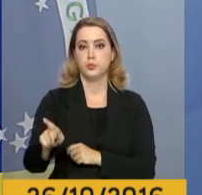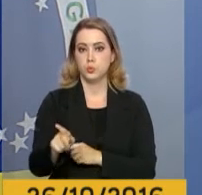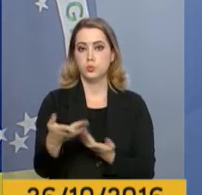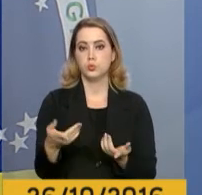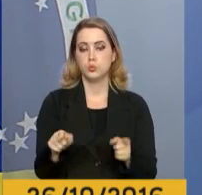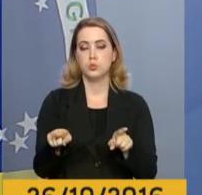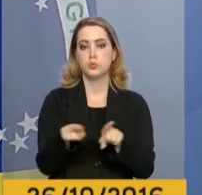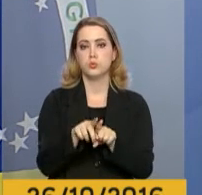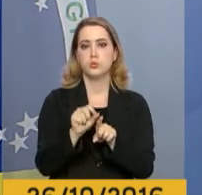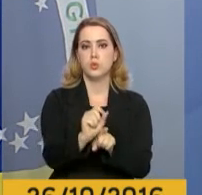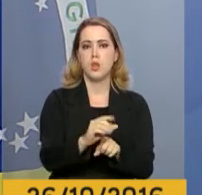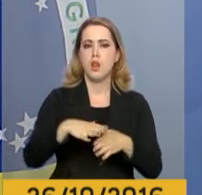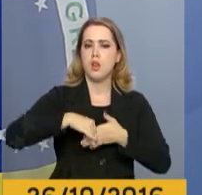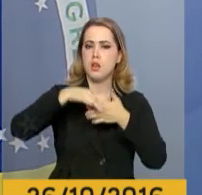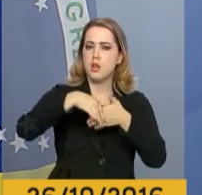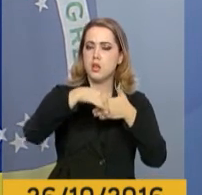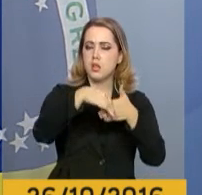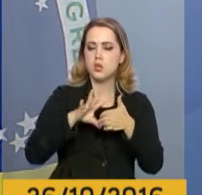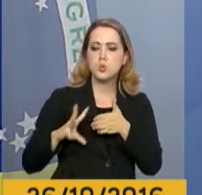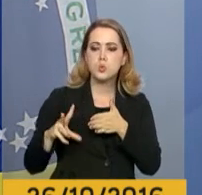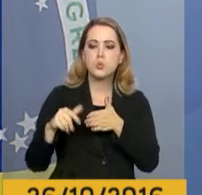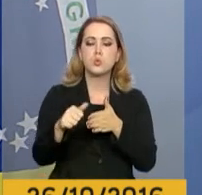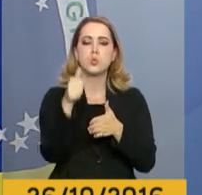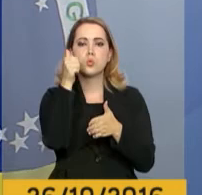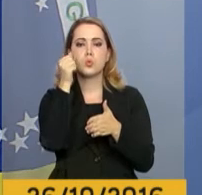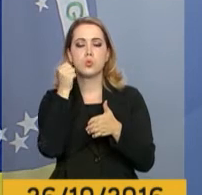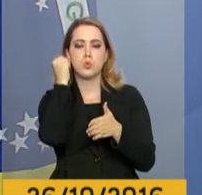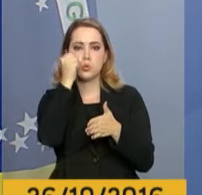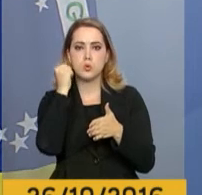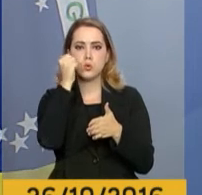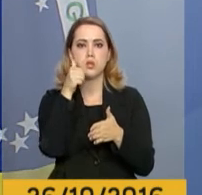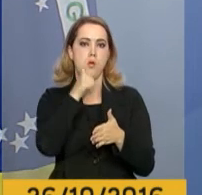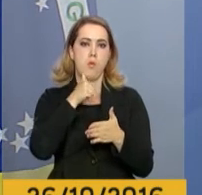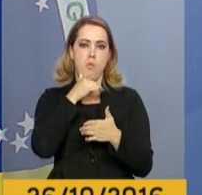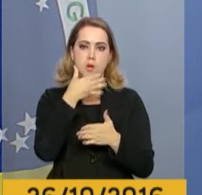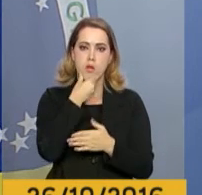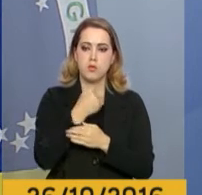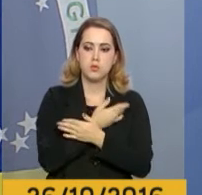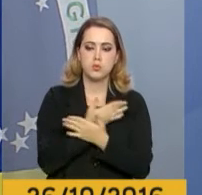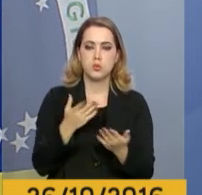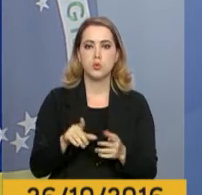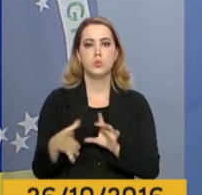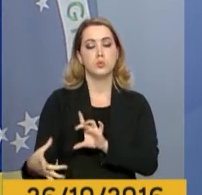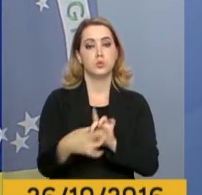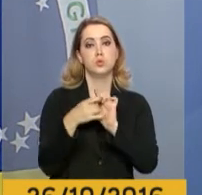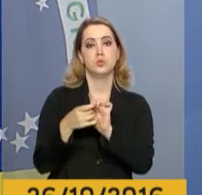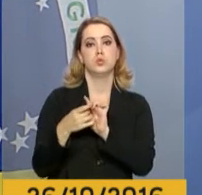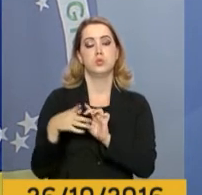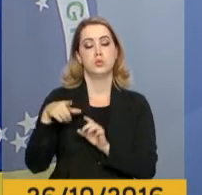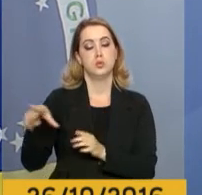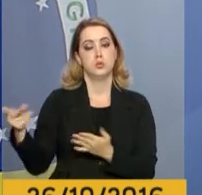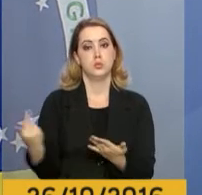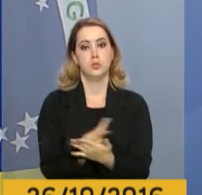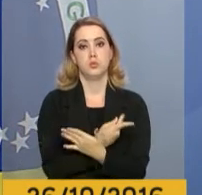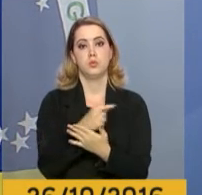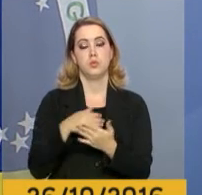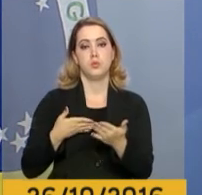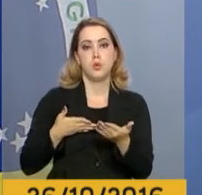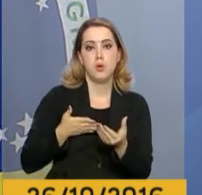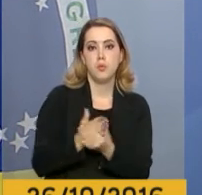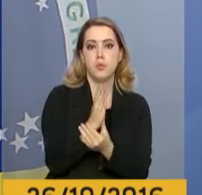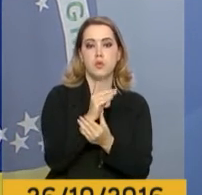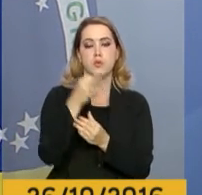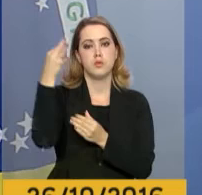lideranças, senadoras e senadores, partilha desse consenso e será parceiro decisivo para aprovação, em